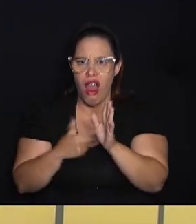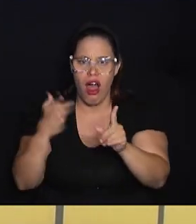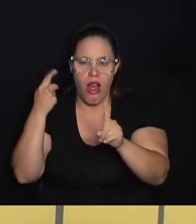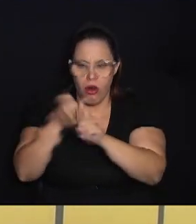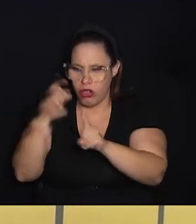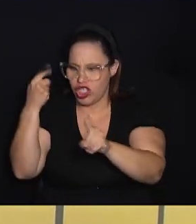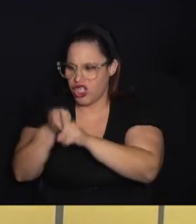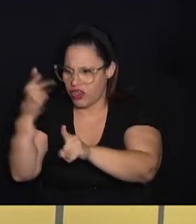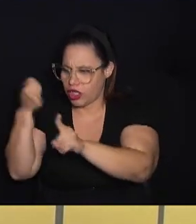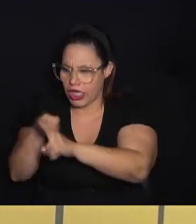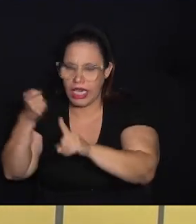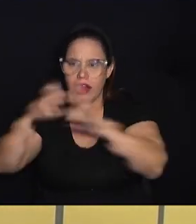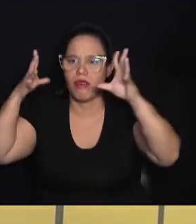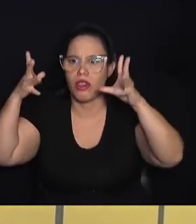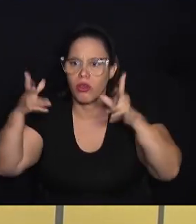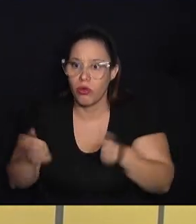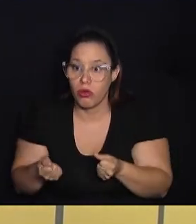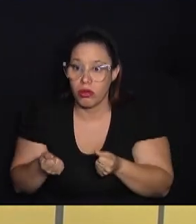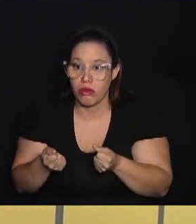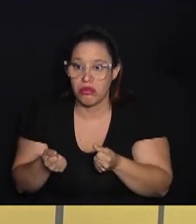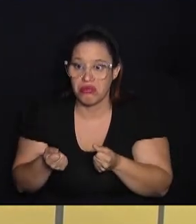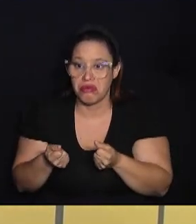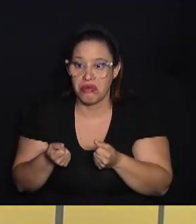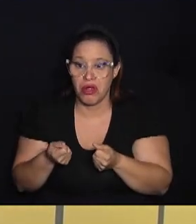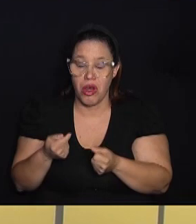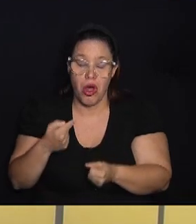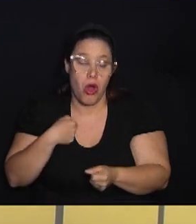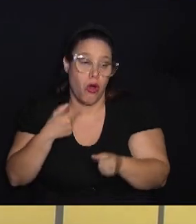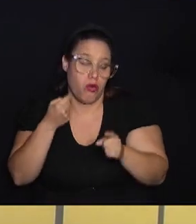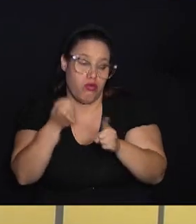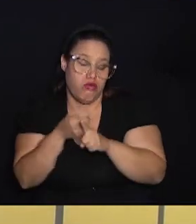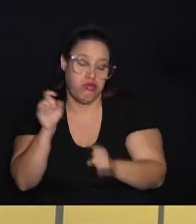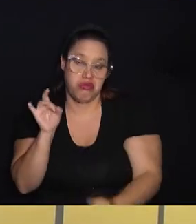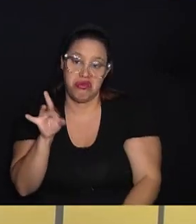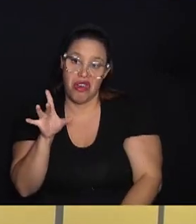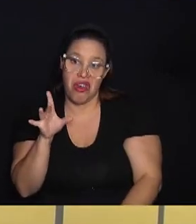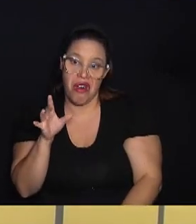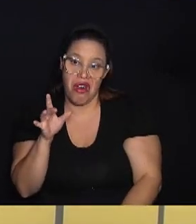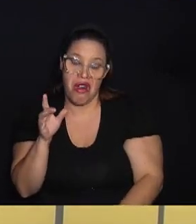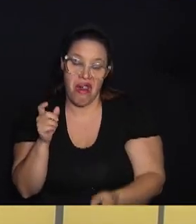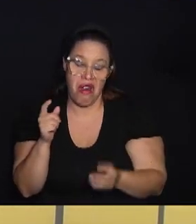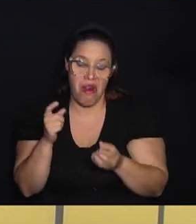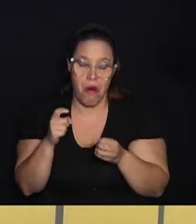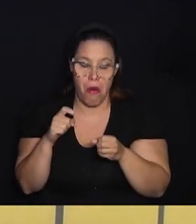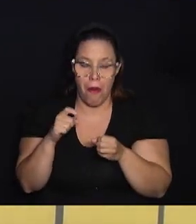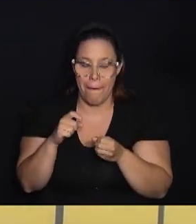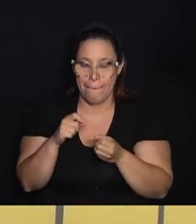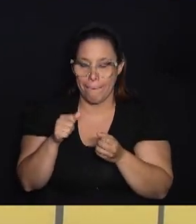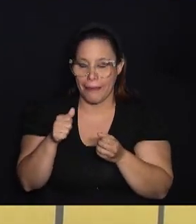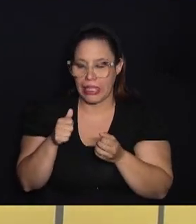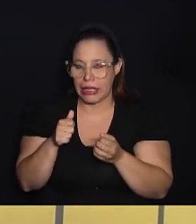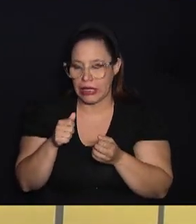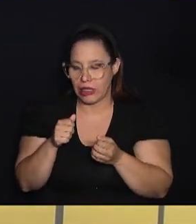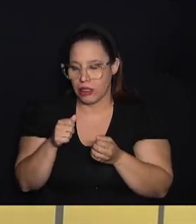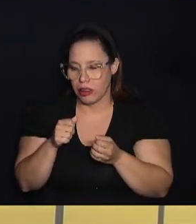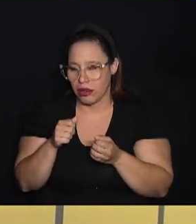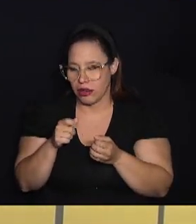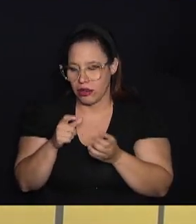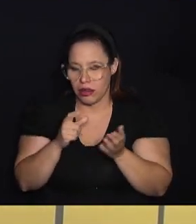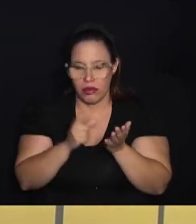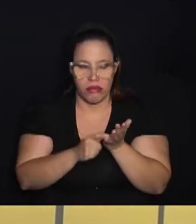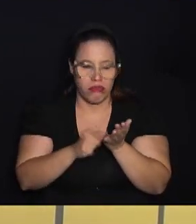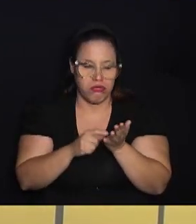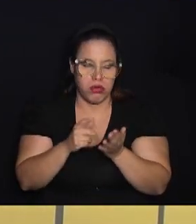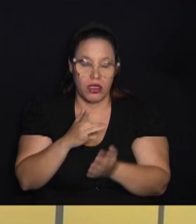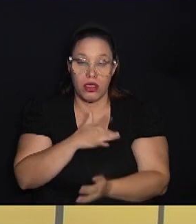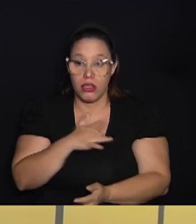todo mundo coletivamente ou não adiantava eu me vacinar ou eu ter um plano de saúde se tava o sistema inteiro colapsado e eu acho